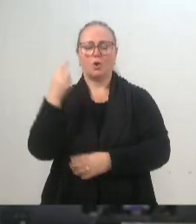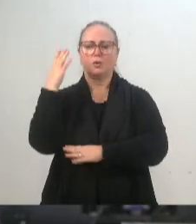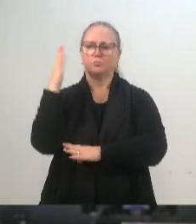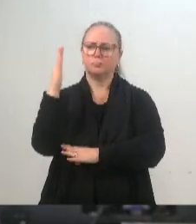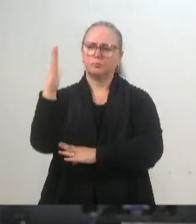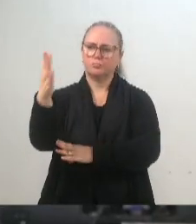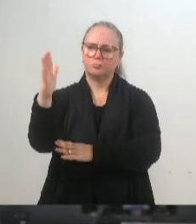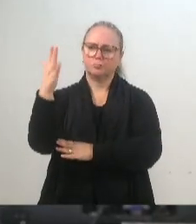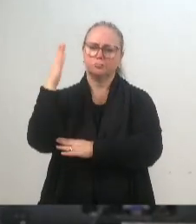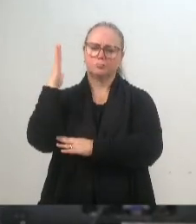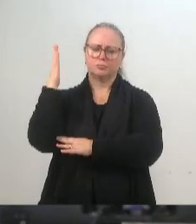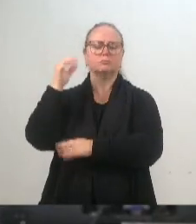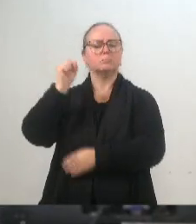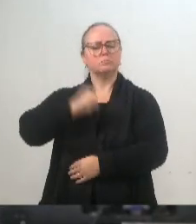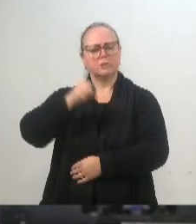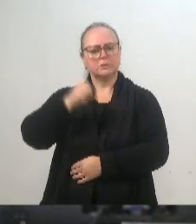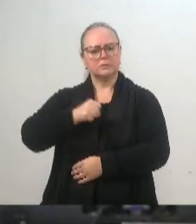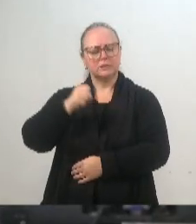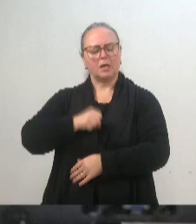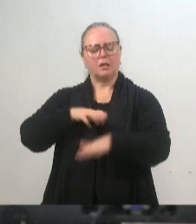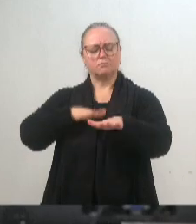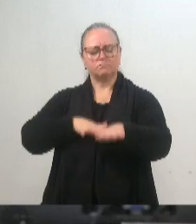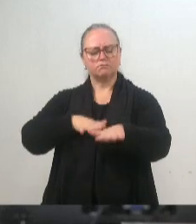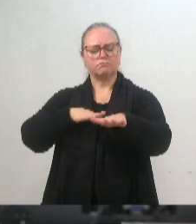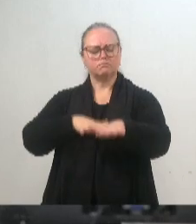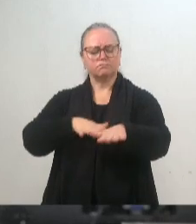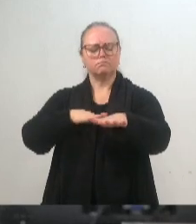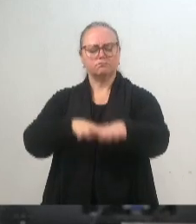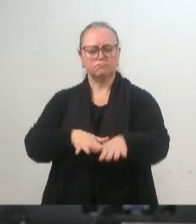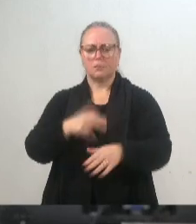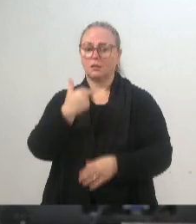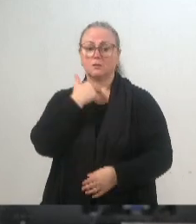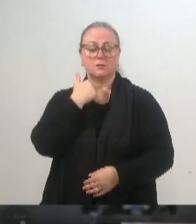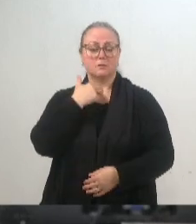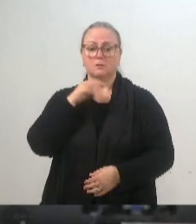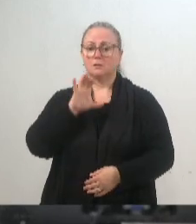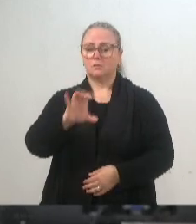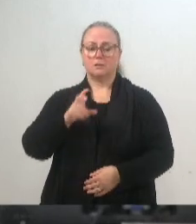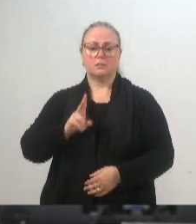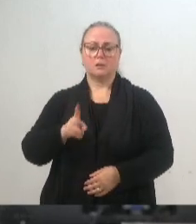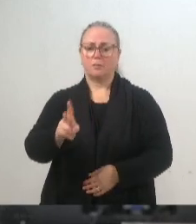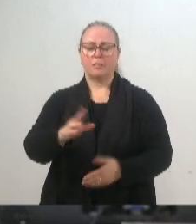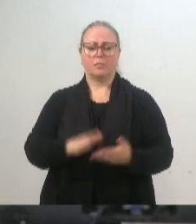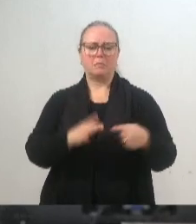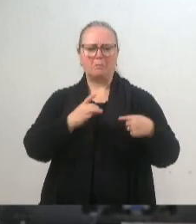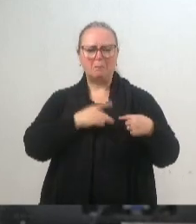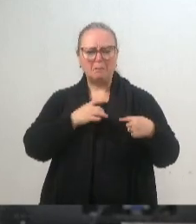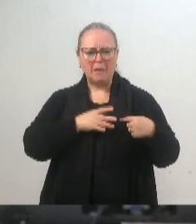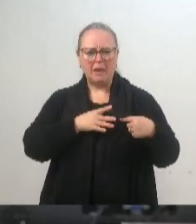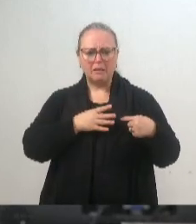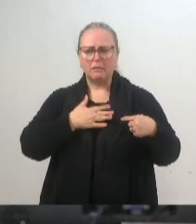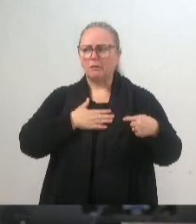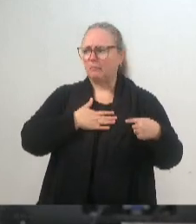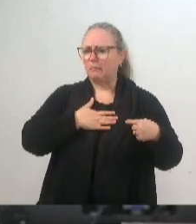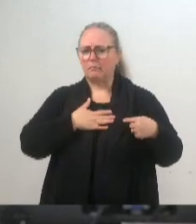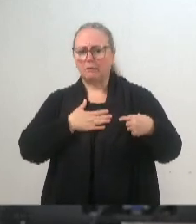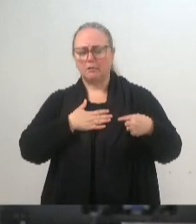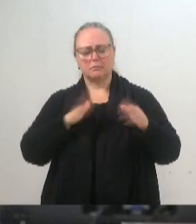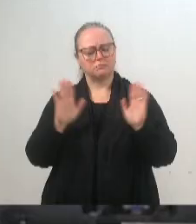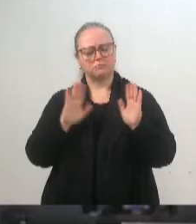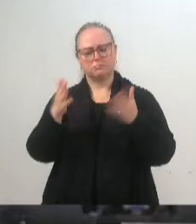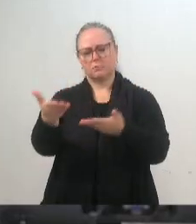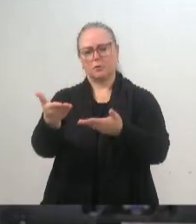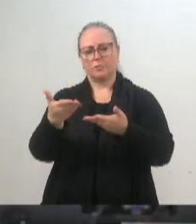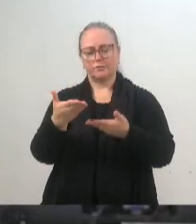para nós sim nos manifestarmos, porque não podemos viver numa democracia onde o medo impera. Fica aqui o convite para todos